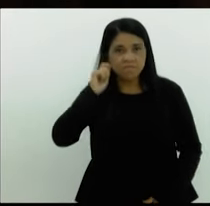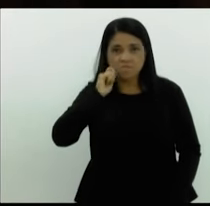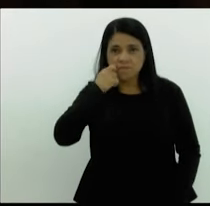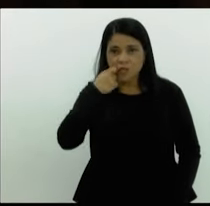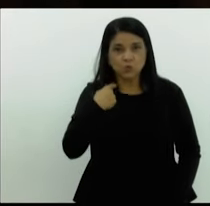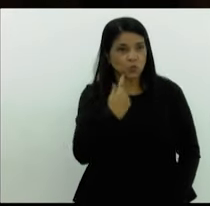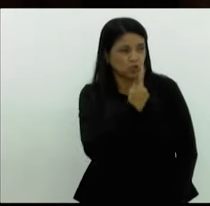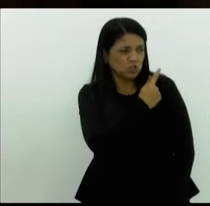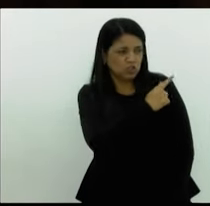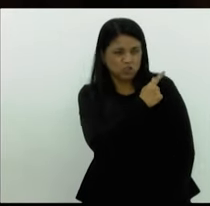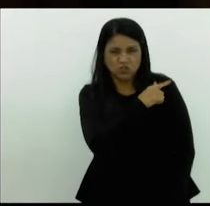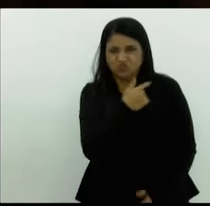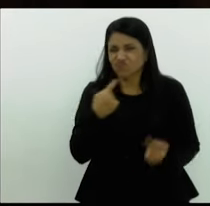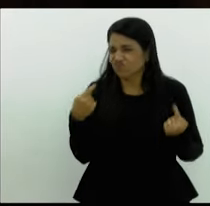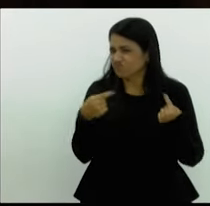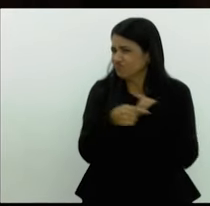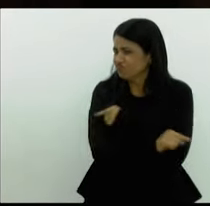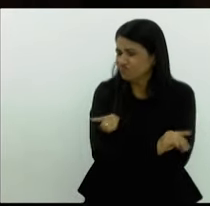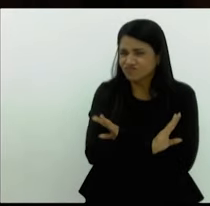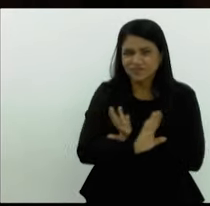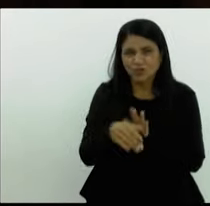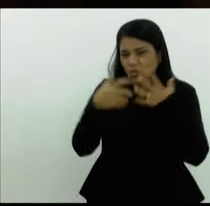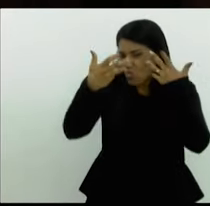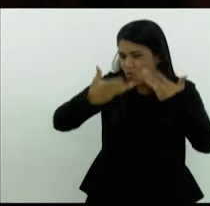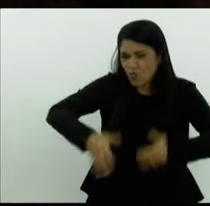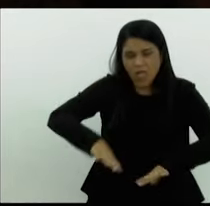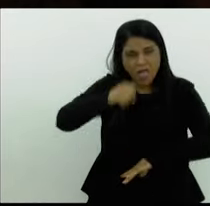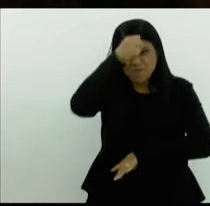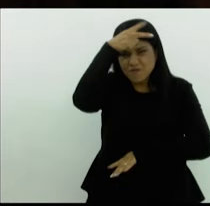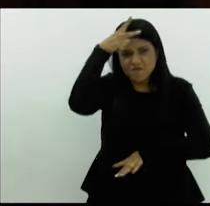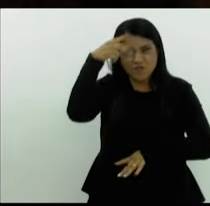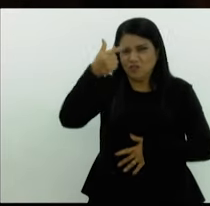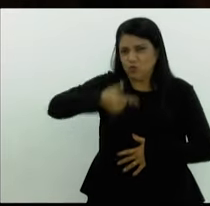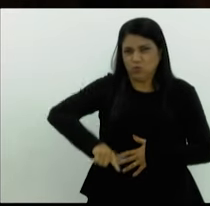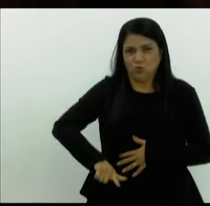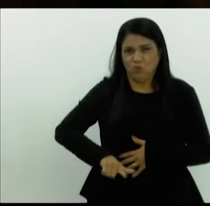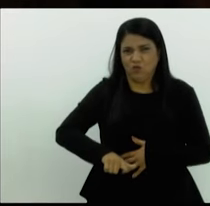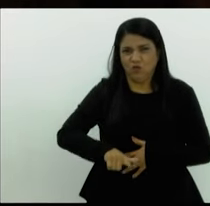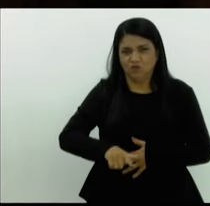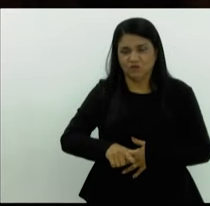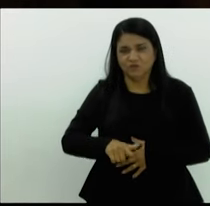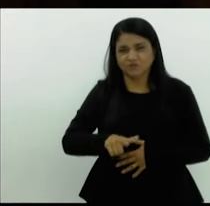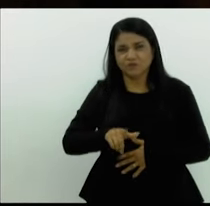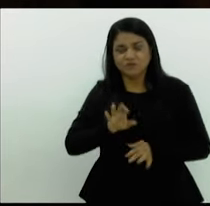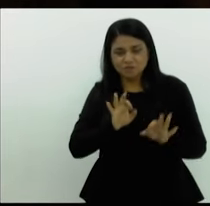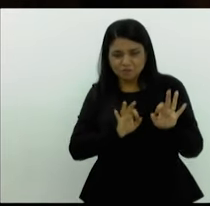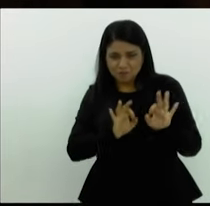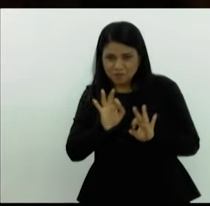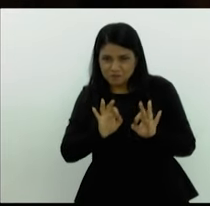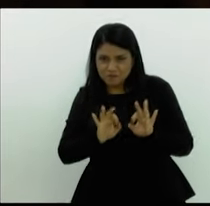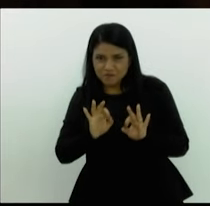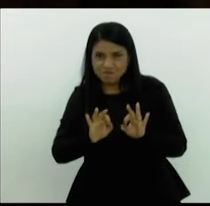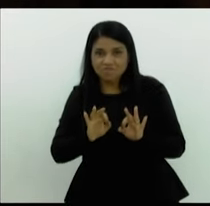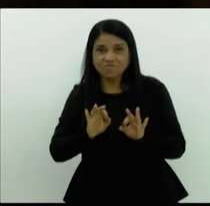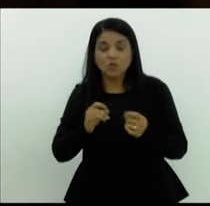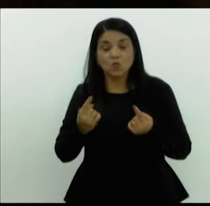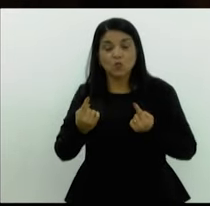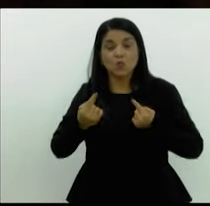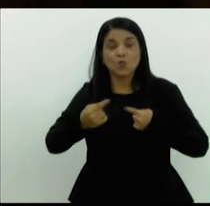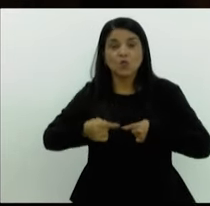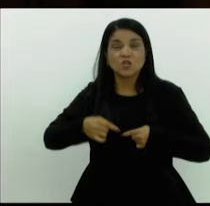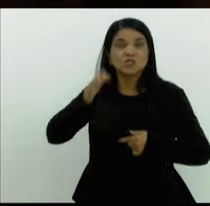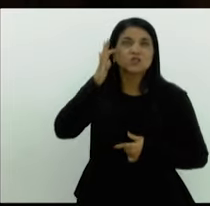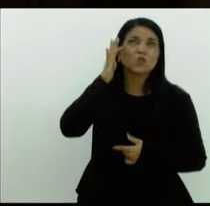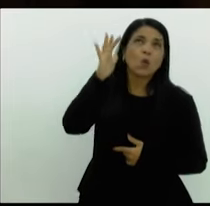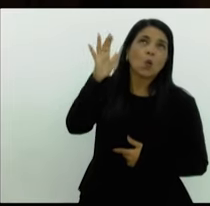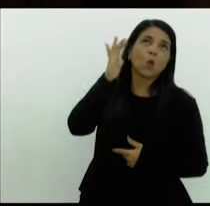gestor. O prefeito Eduardo Paes não quer ser prefeito de novo. Ele está se preparando, na realidade, para concorrer ao seu sonho